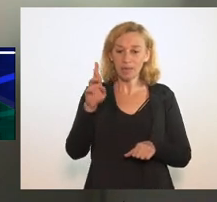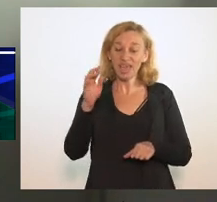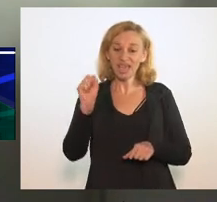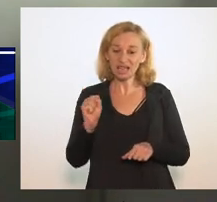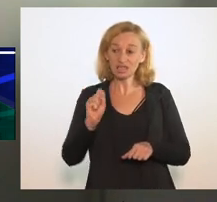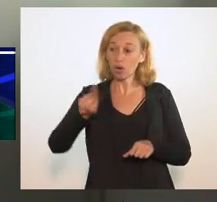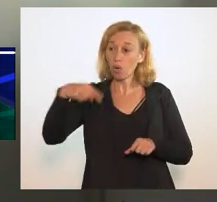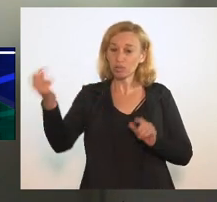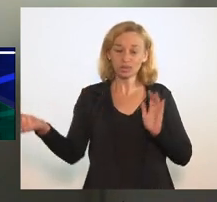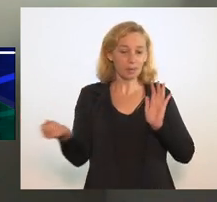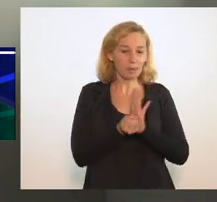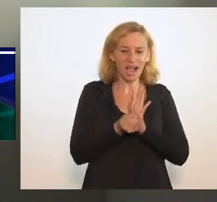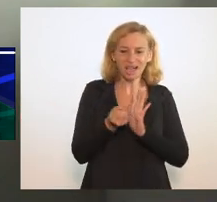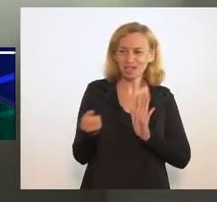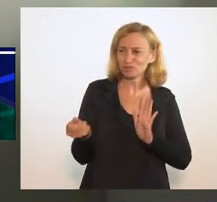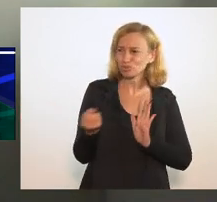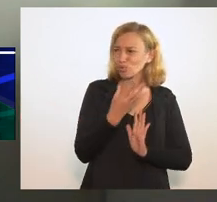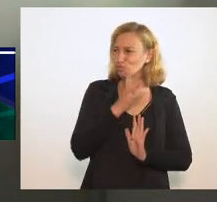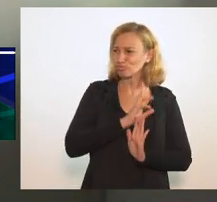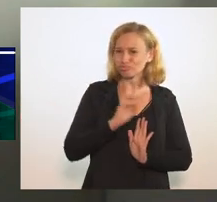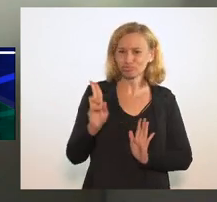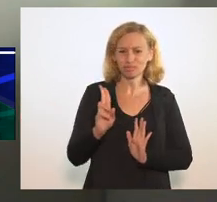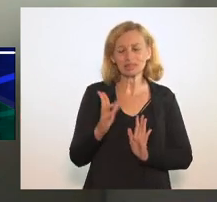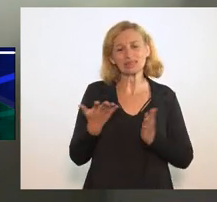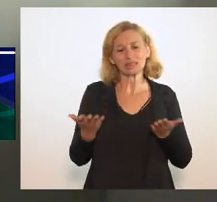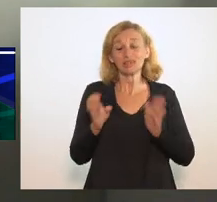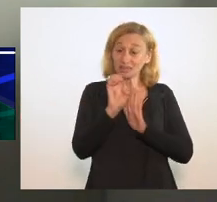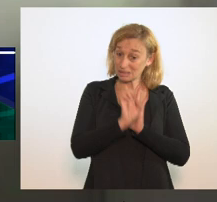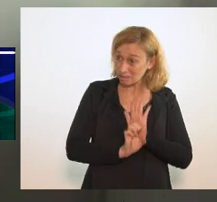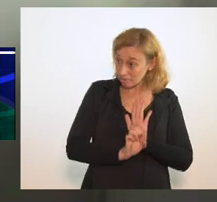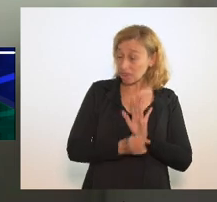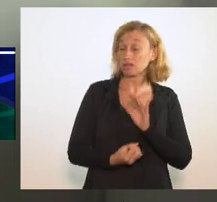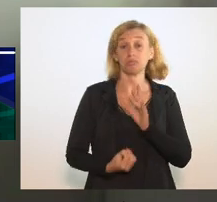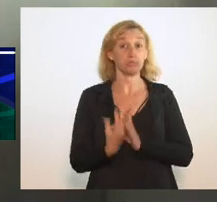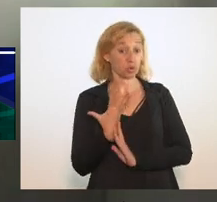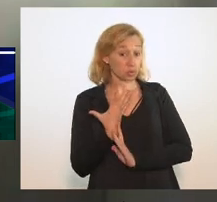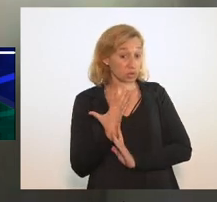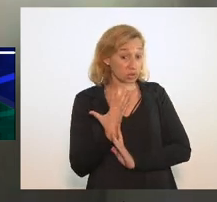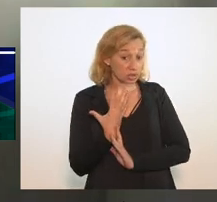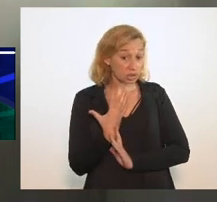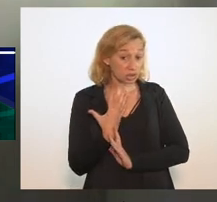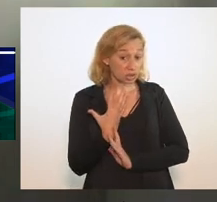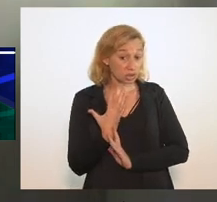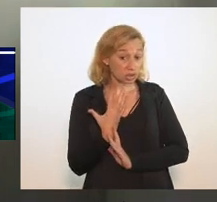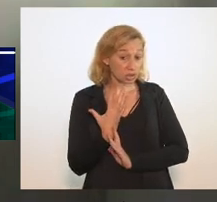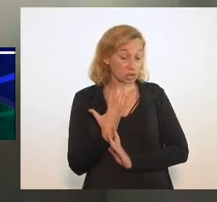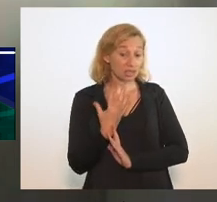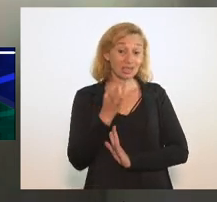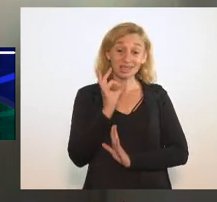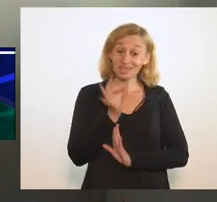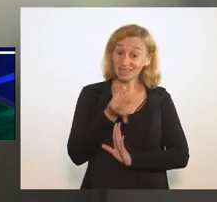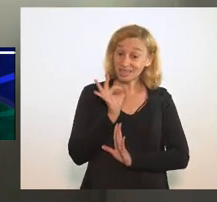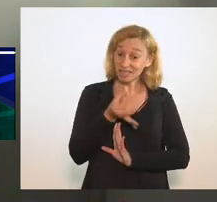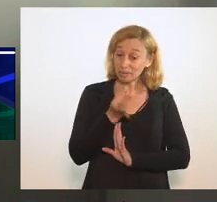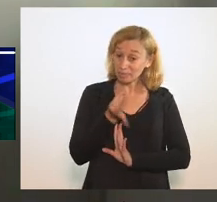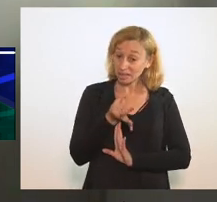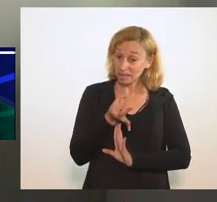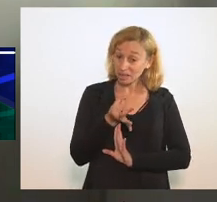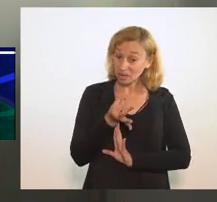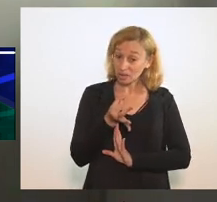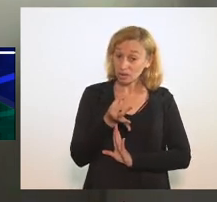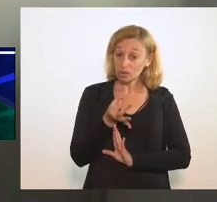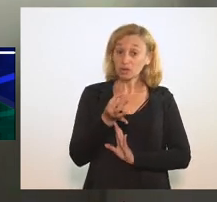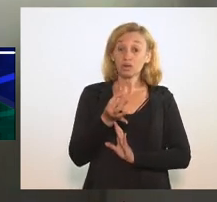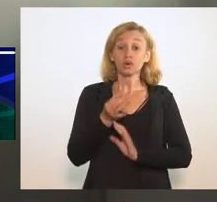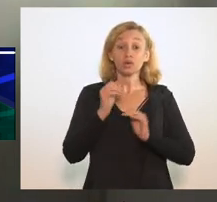marca. Então, esta emenda produzida diz claramente que se o estádio